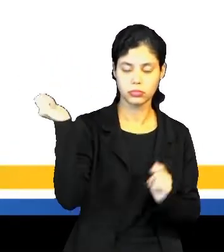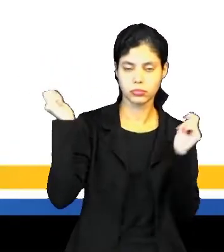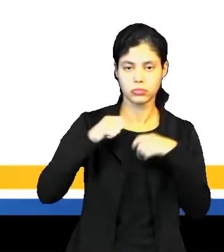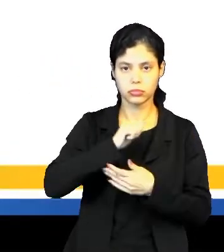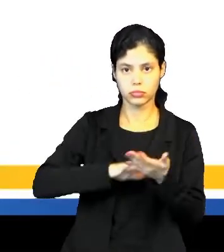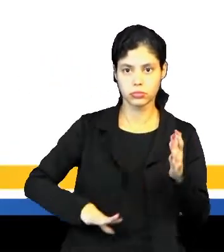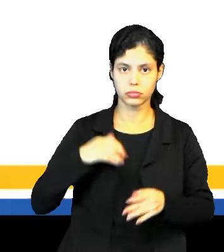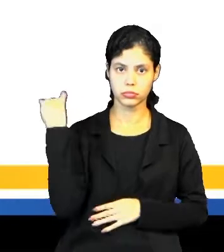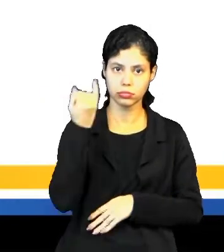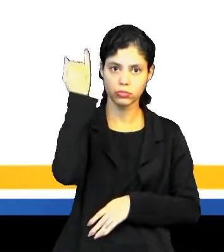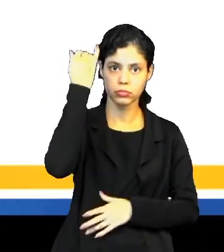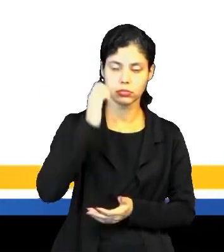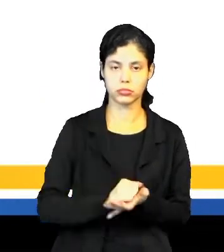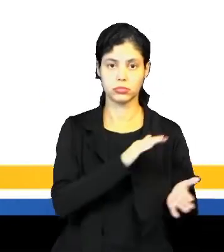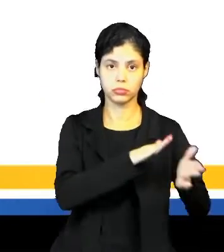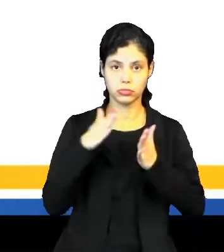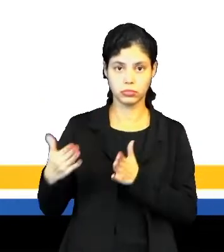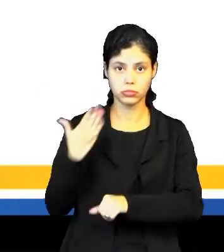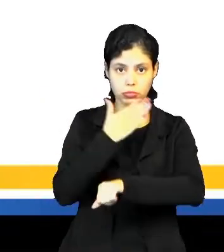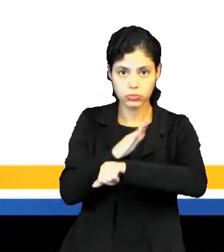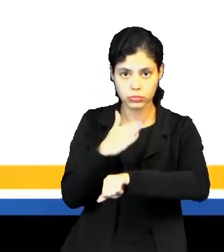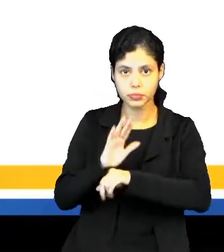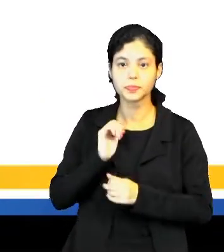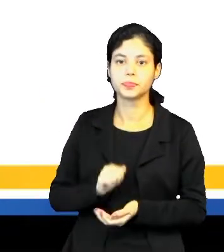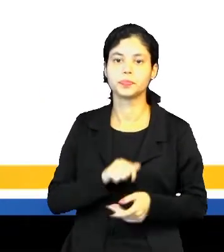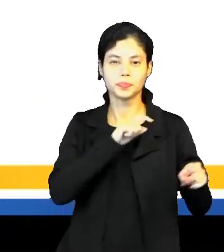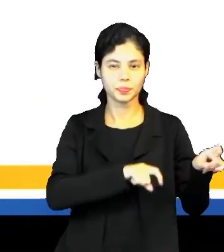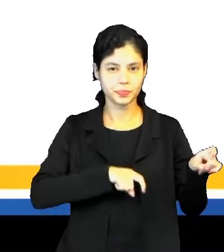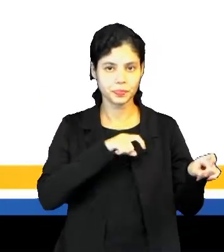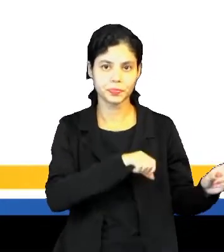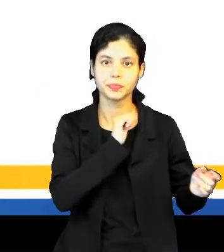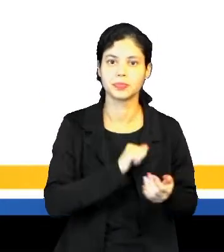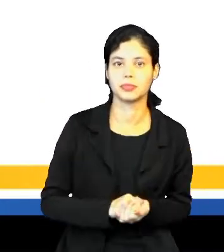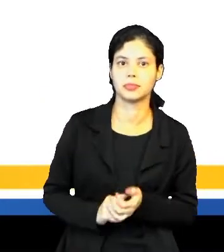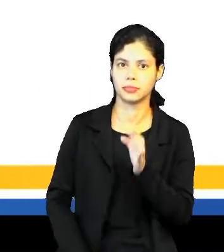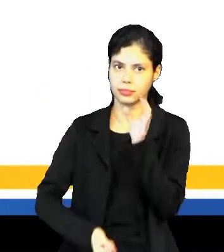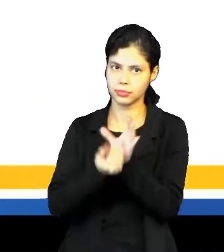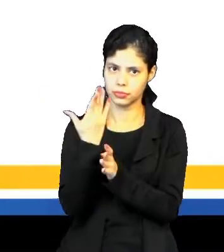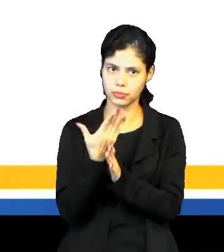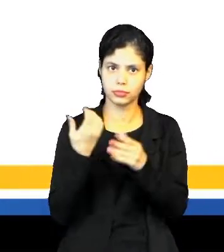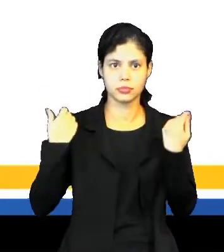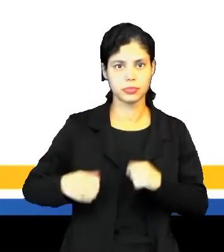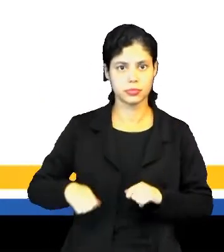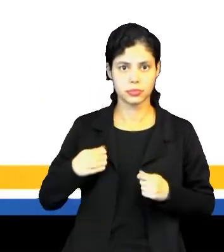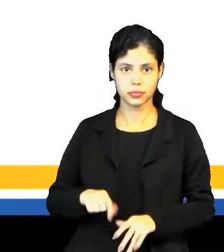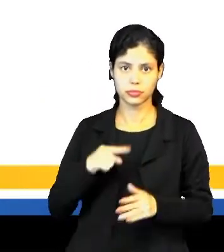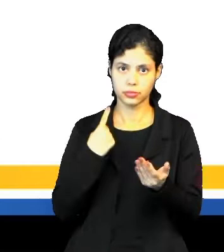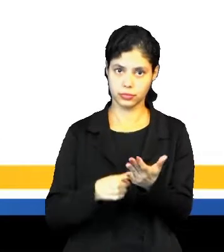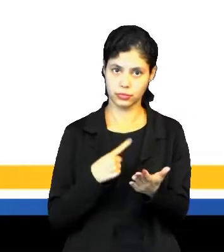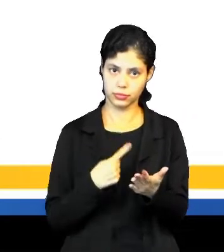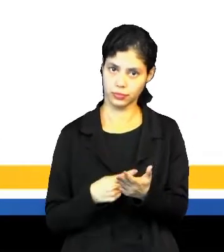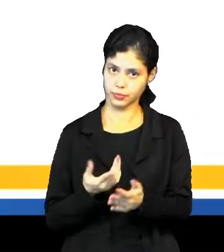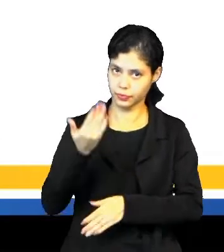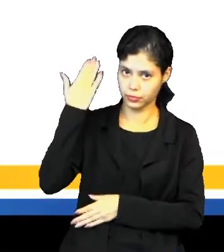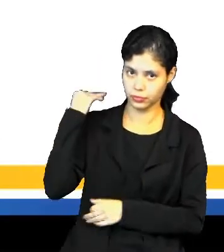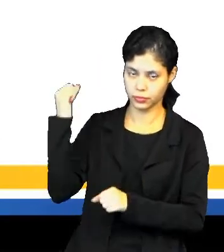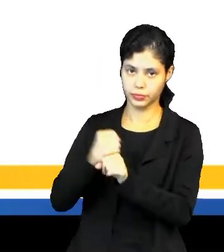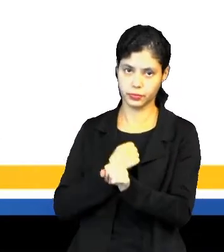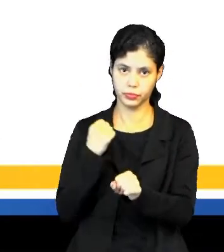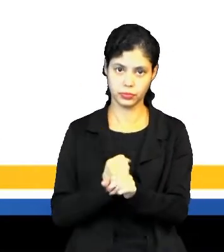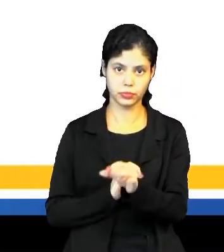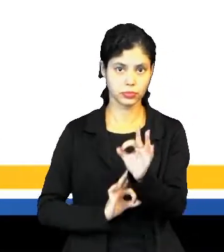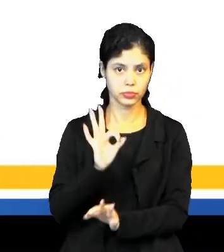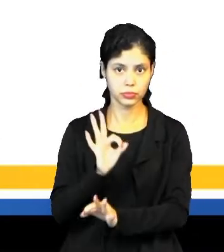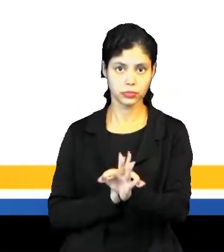atividade principal e passou a praticar a agricultura, criou-se a necessidade de marcar as épocas do ano